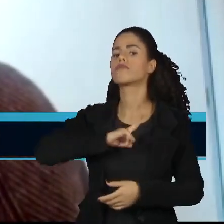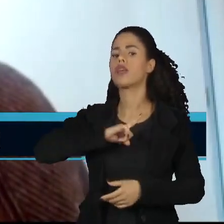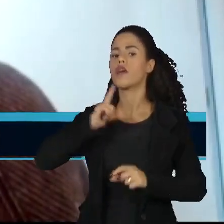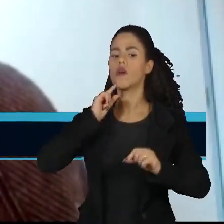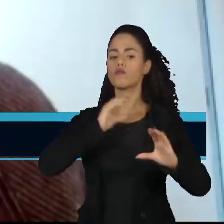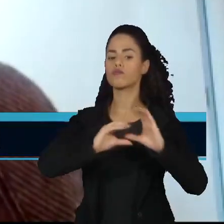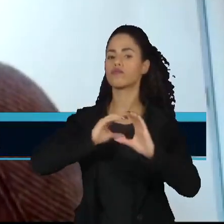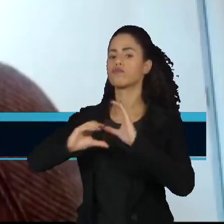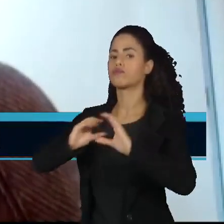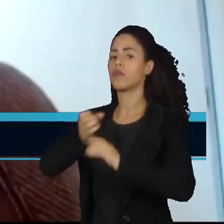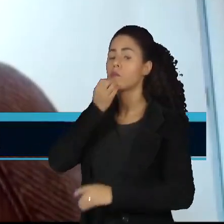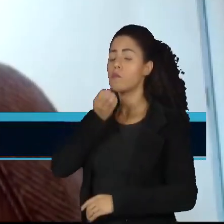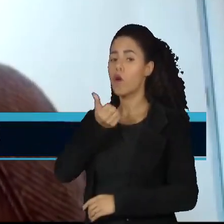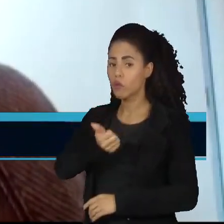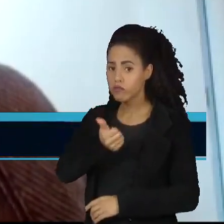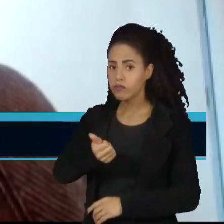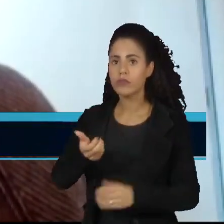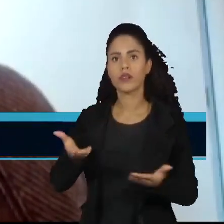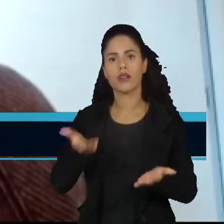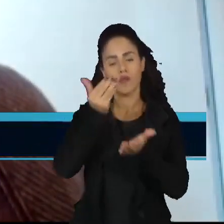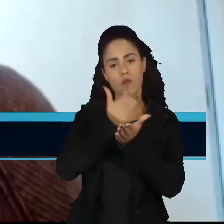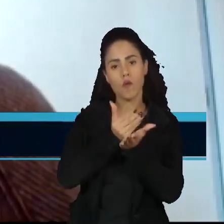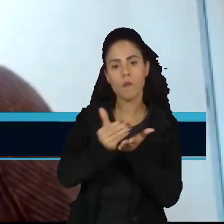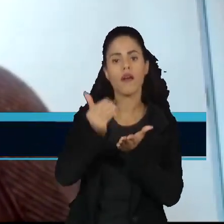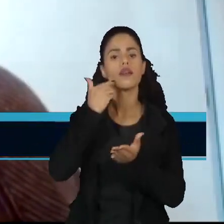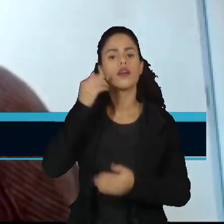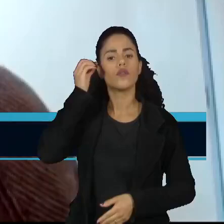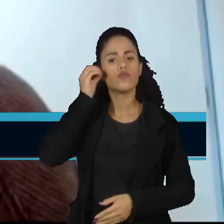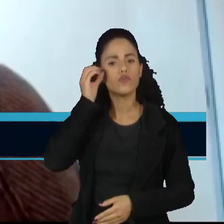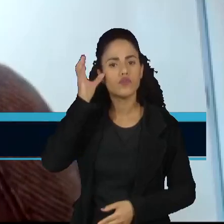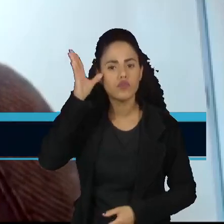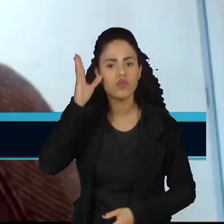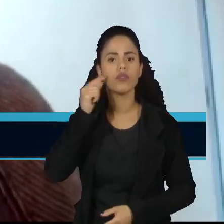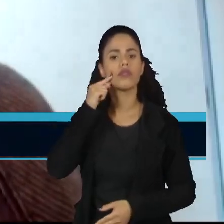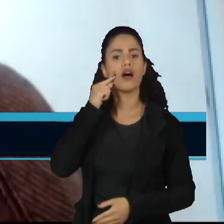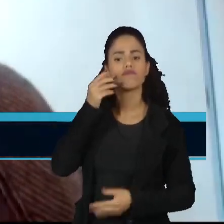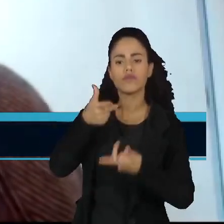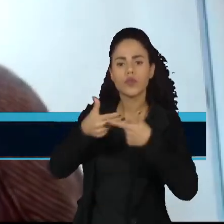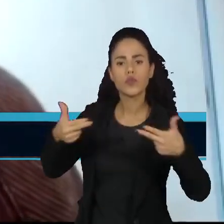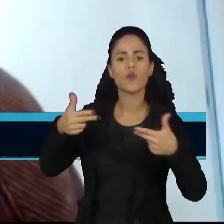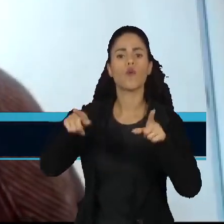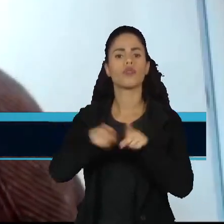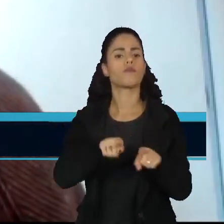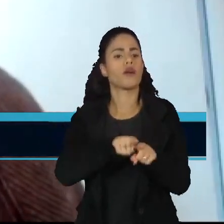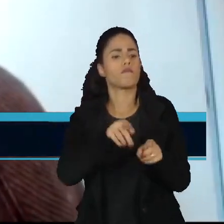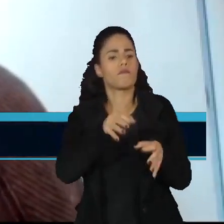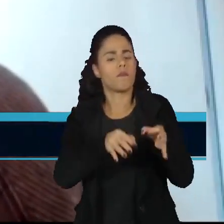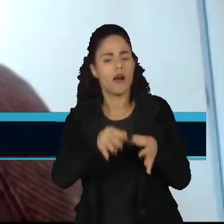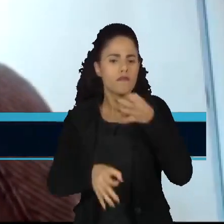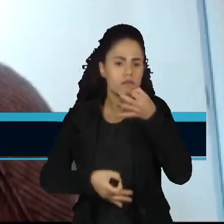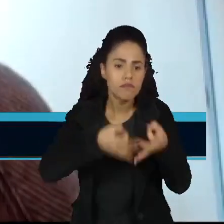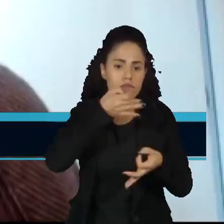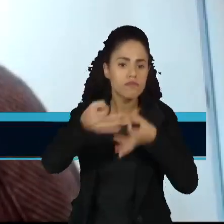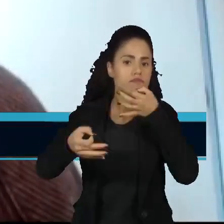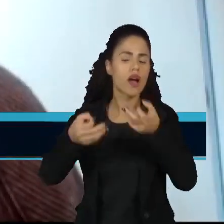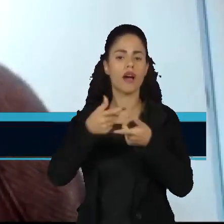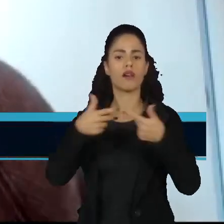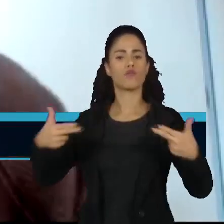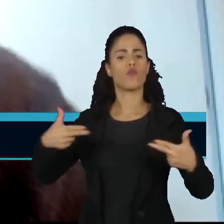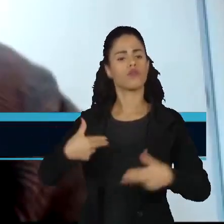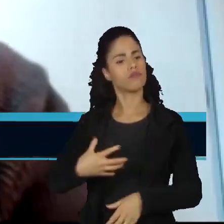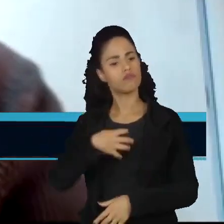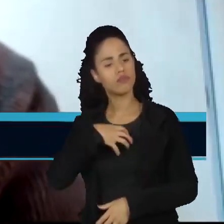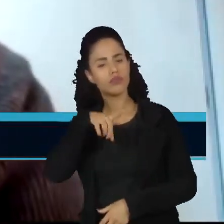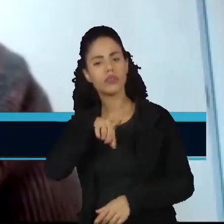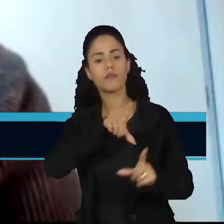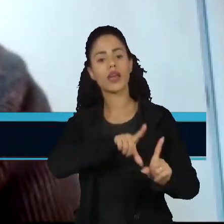comunicação que começa com o conhecimento o julgamento a consideração e